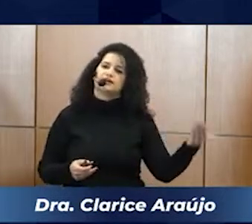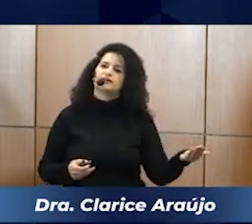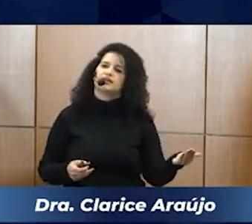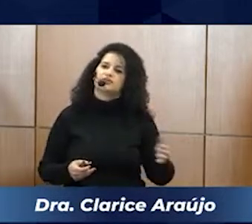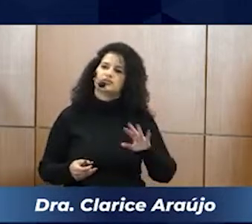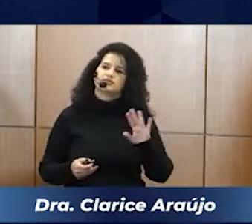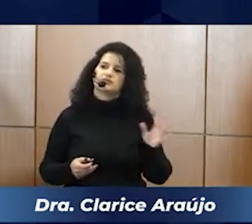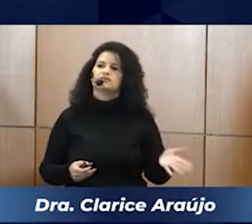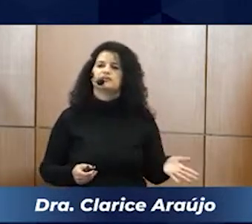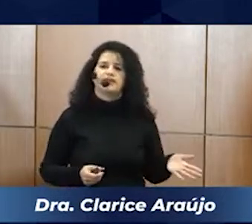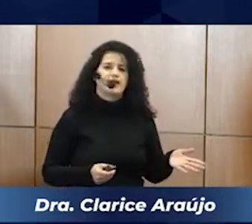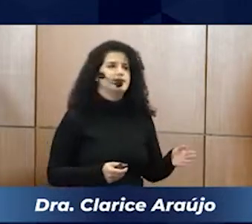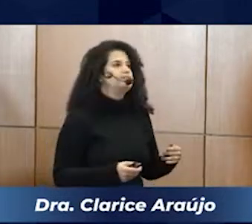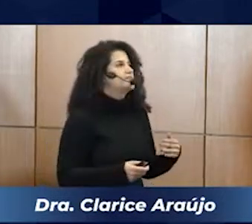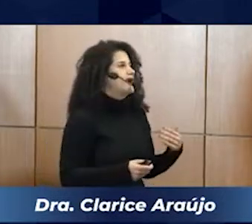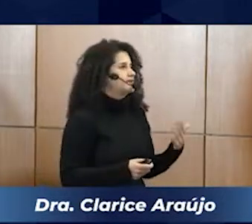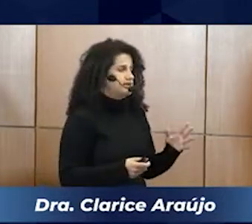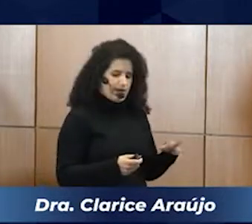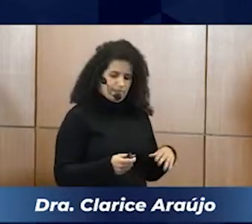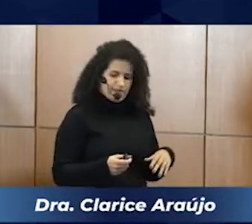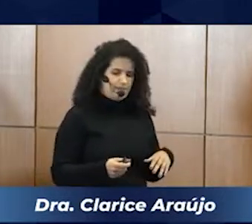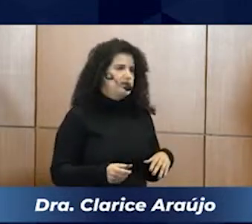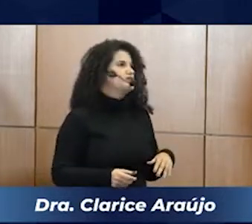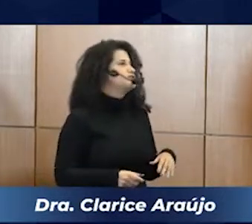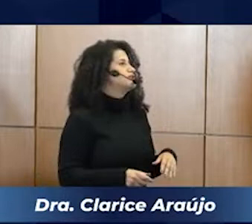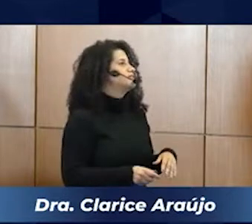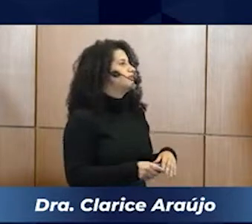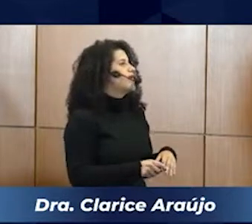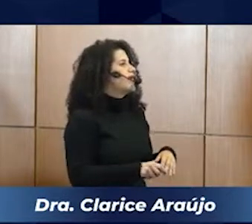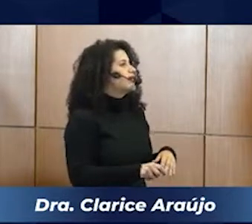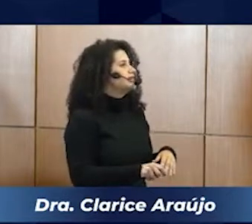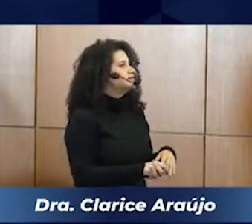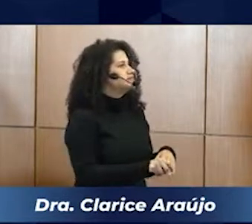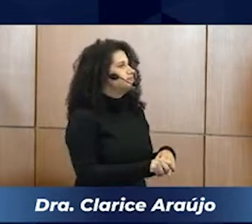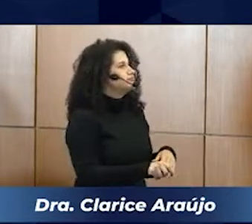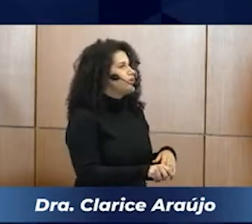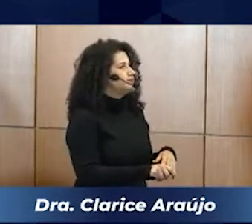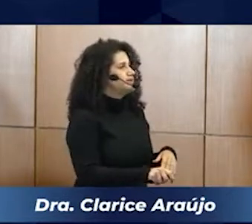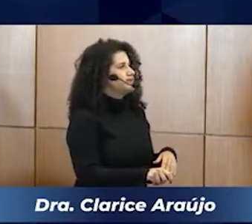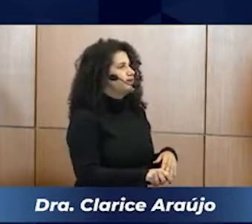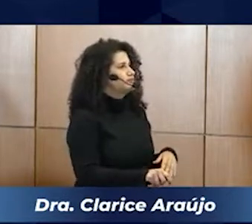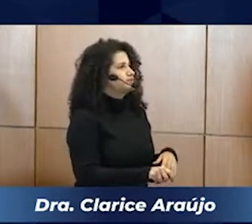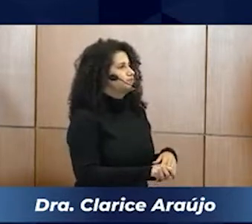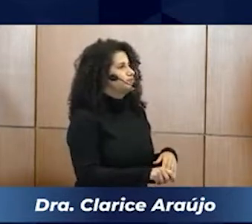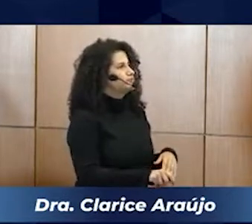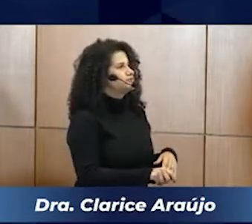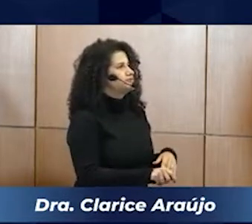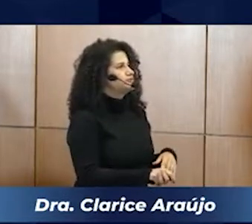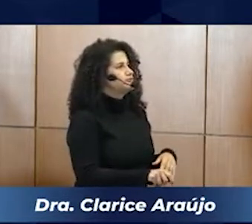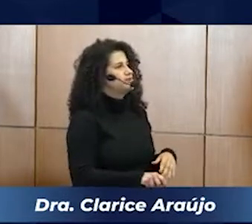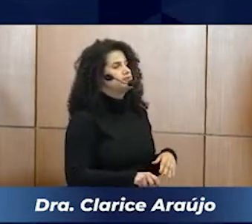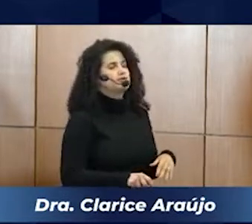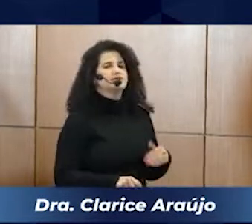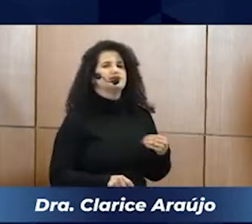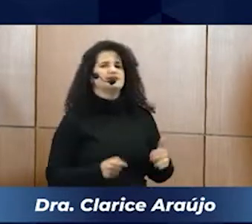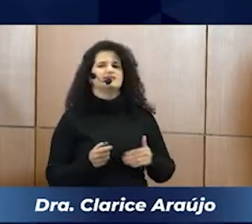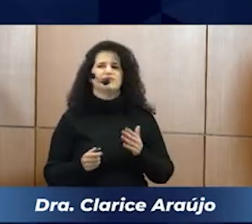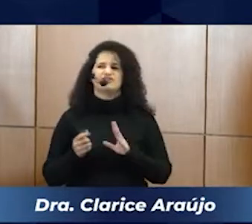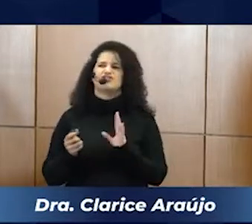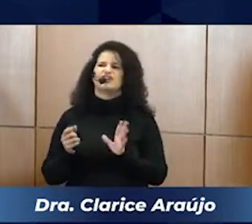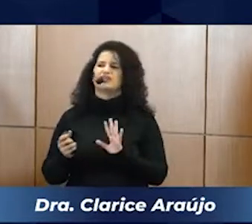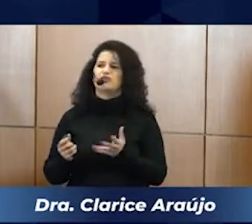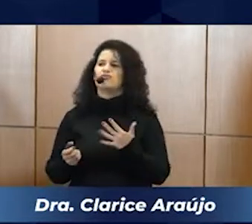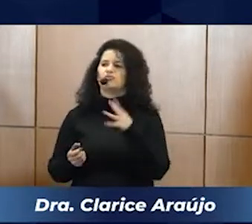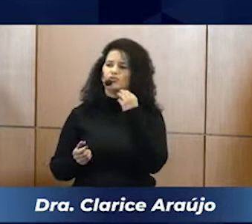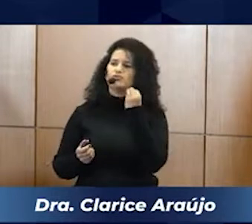essas características que eu citei aqui rapidamente, elas podem ter o transtorno do desenvolvimento da coordenação.